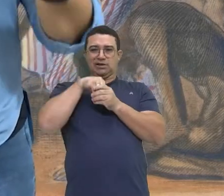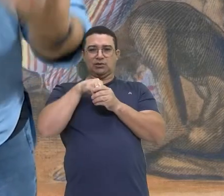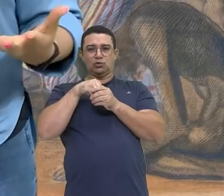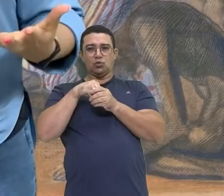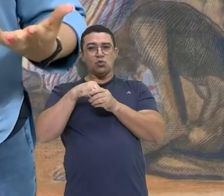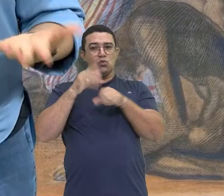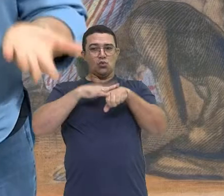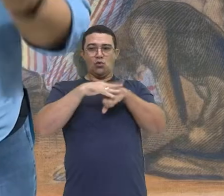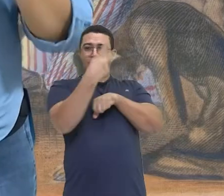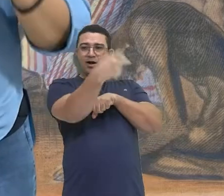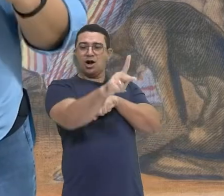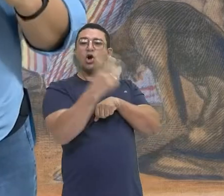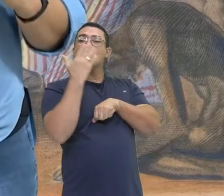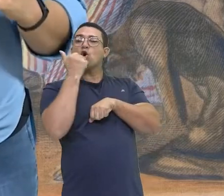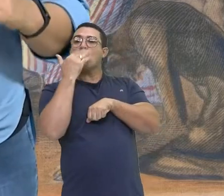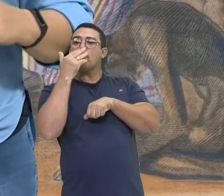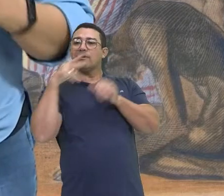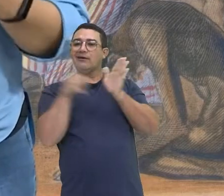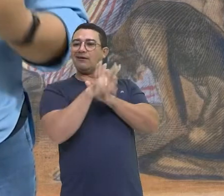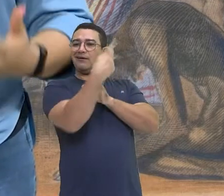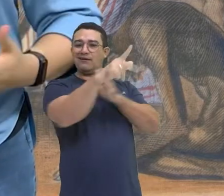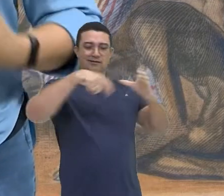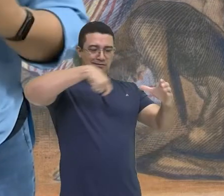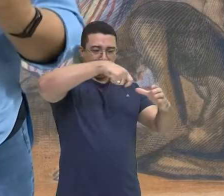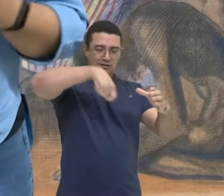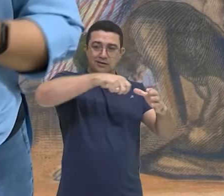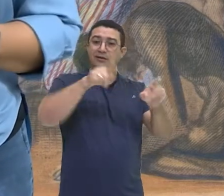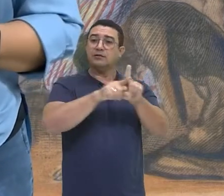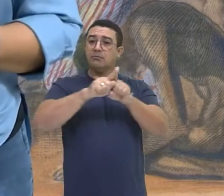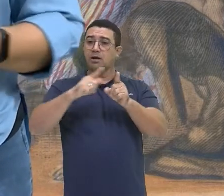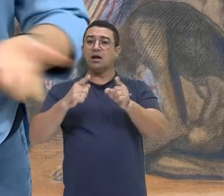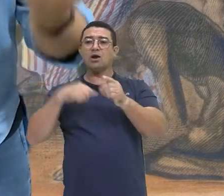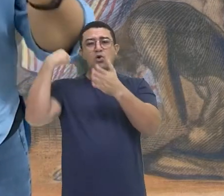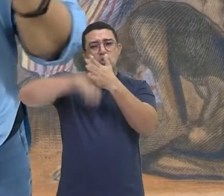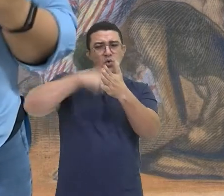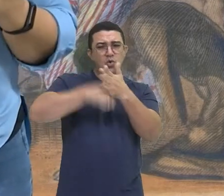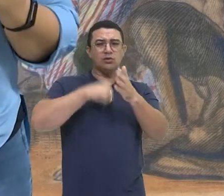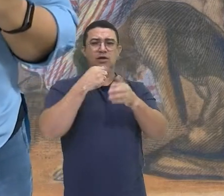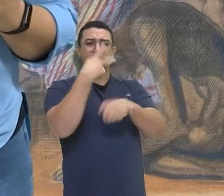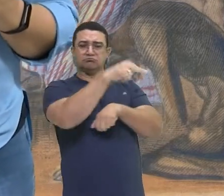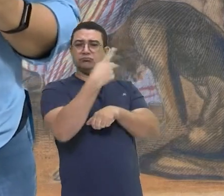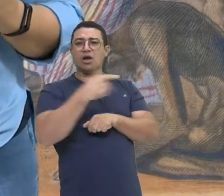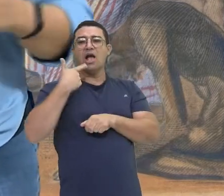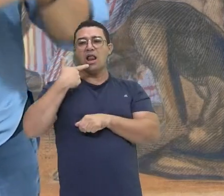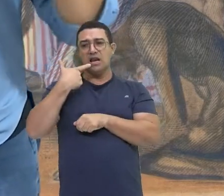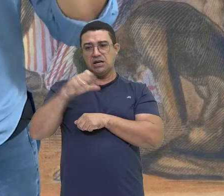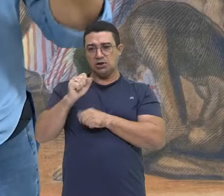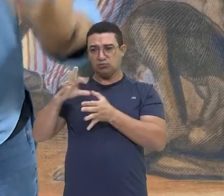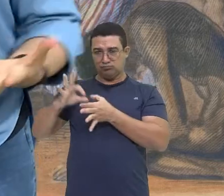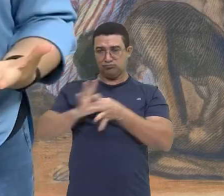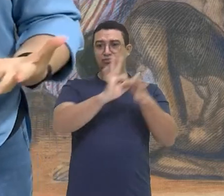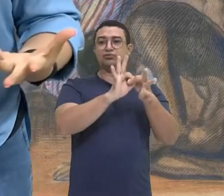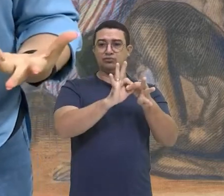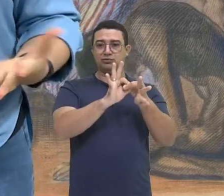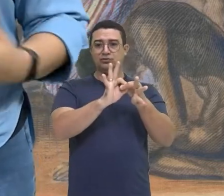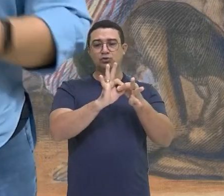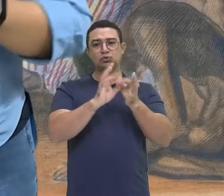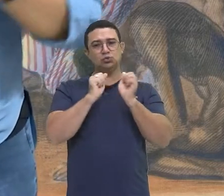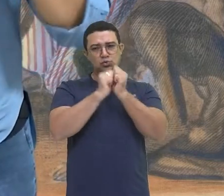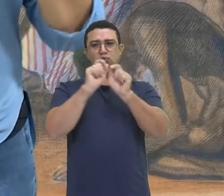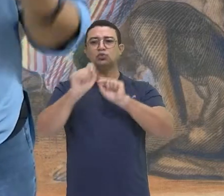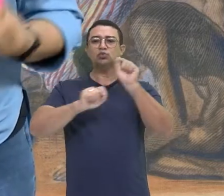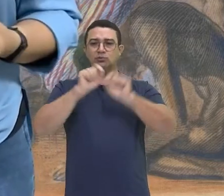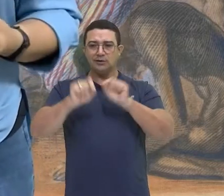sua culinária e também através da resistência aí pelo uso da sua língua, que acabou se incorporando à nossa,